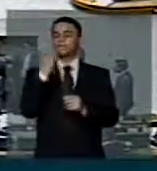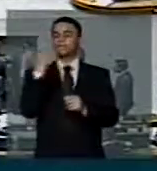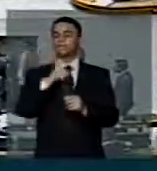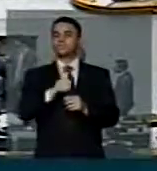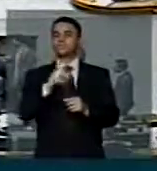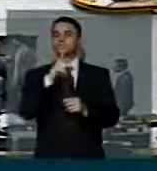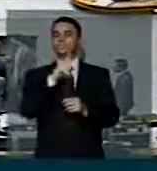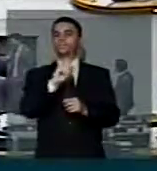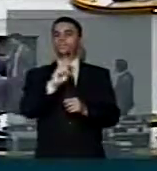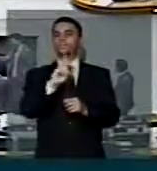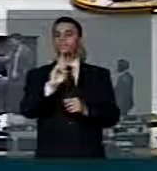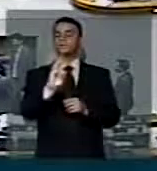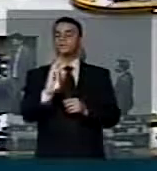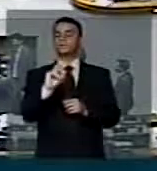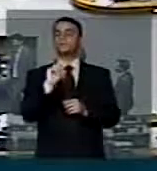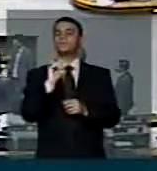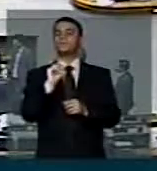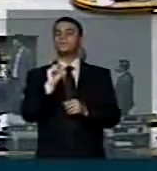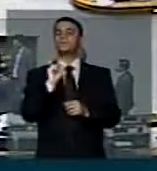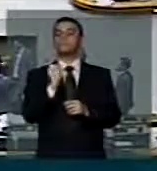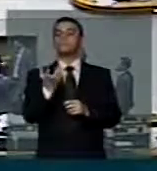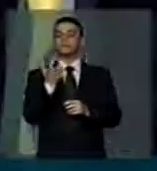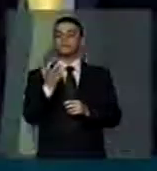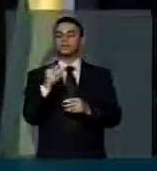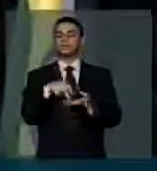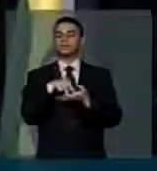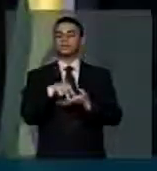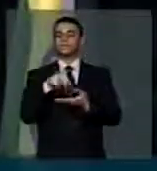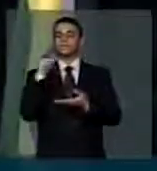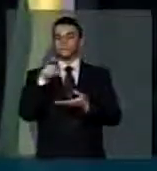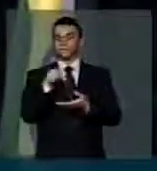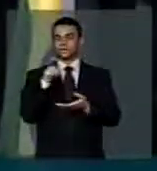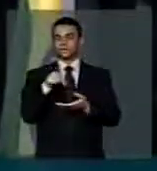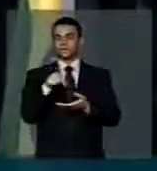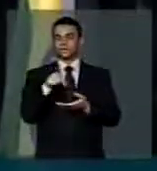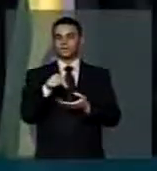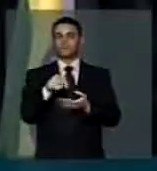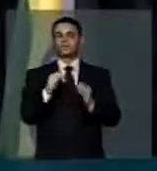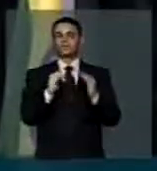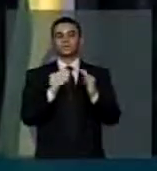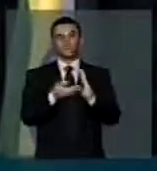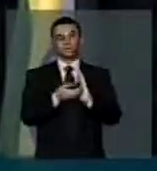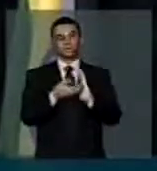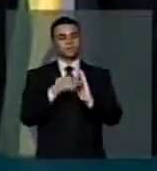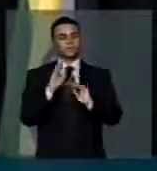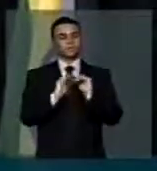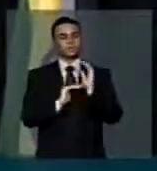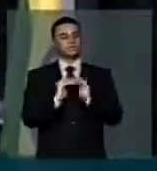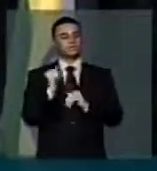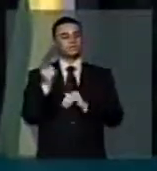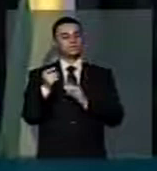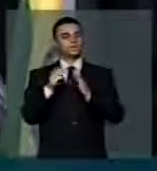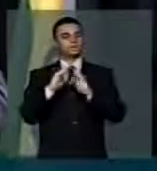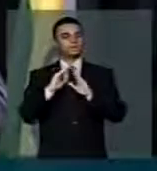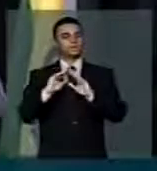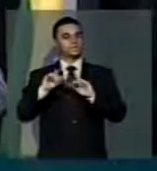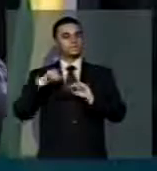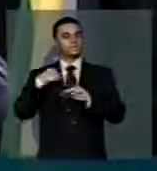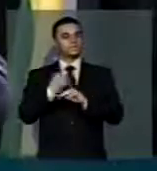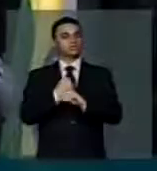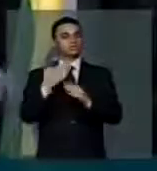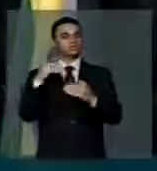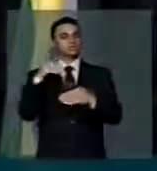do PSDB, da oposição nesta casa, com relação a esse destaque que nós estamos votando